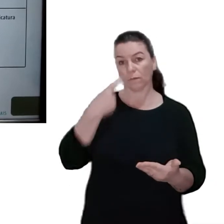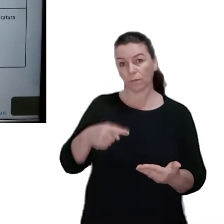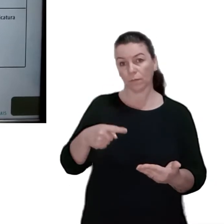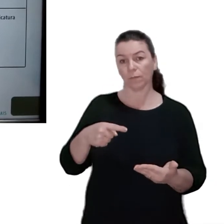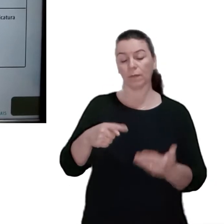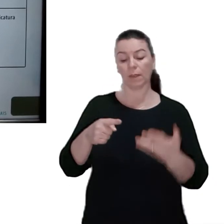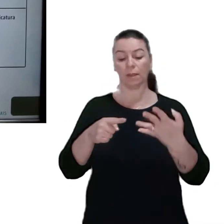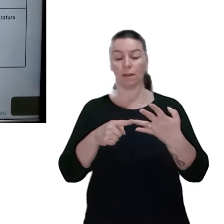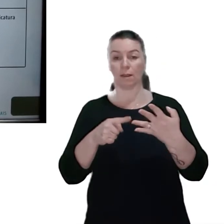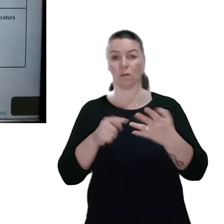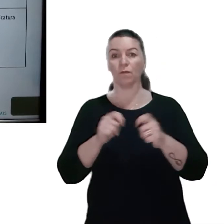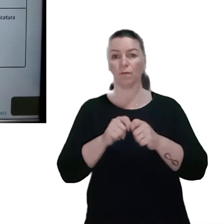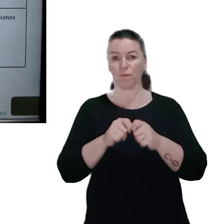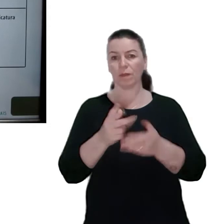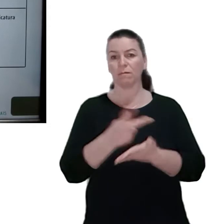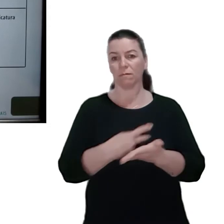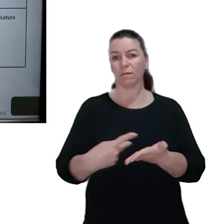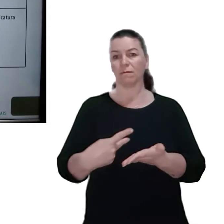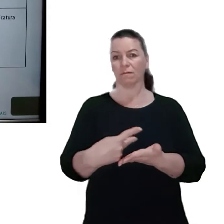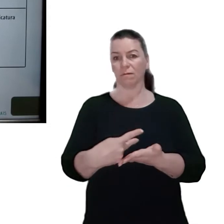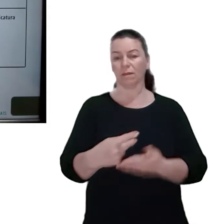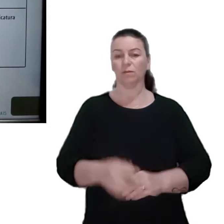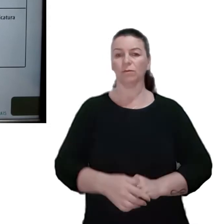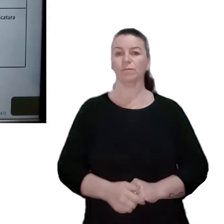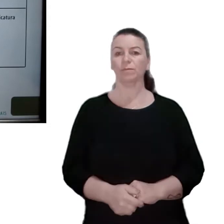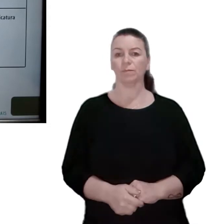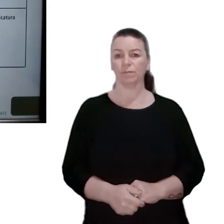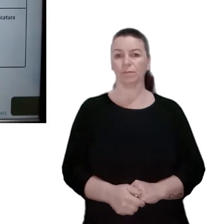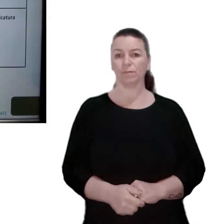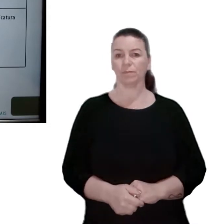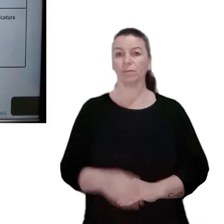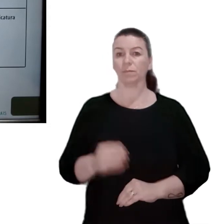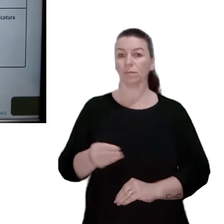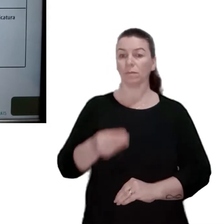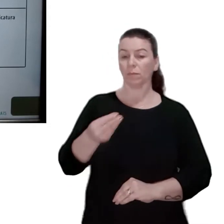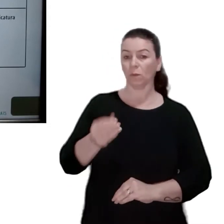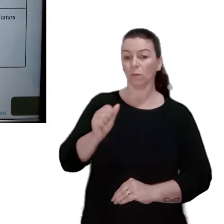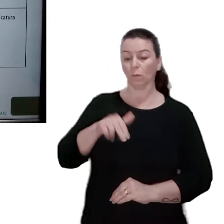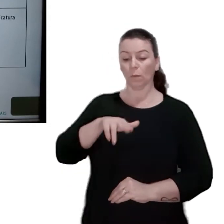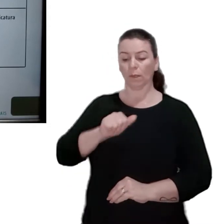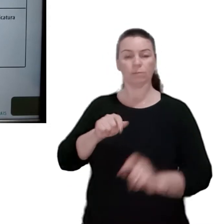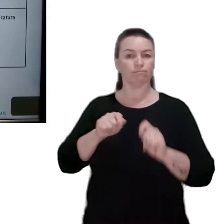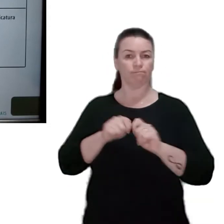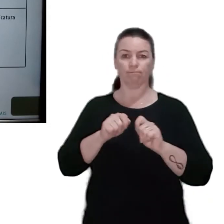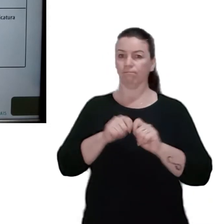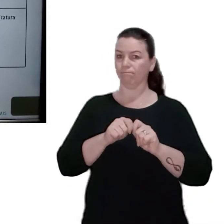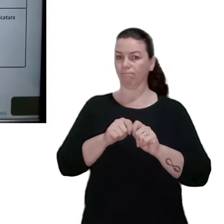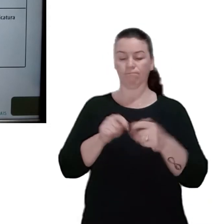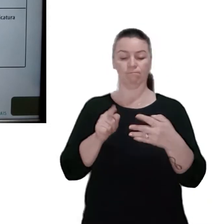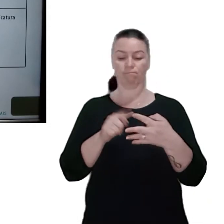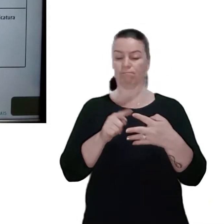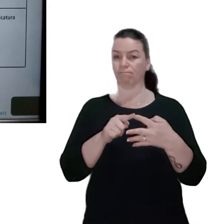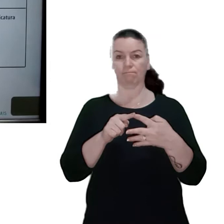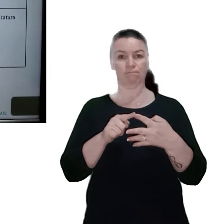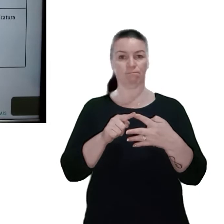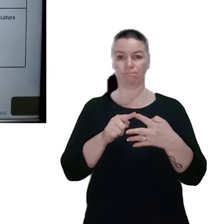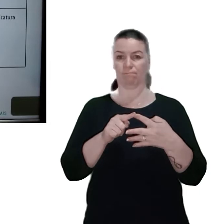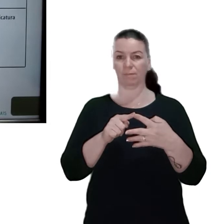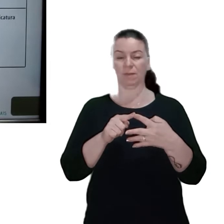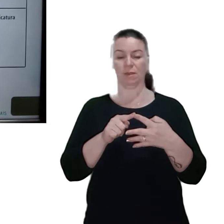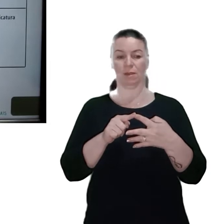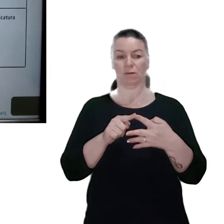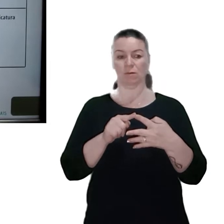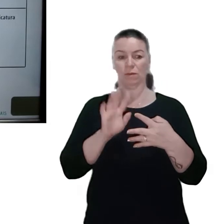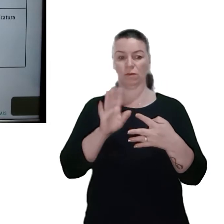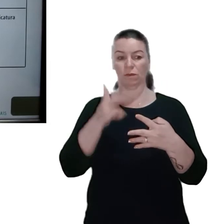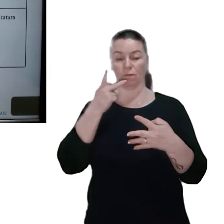a caricatura. Muito bem. Quando Ana informa que não foi ela, e a gente